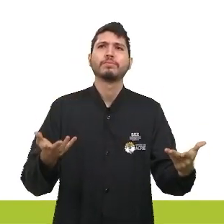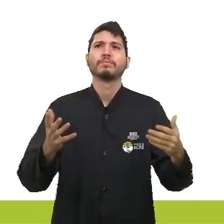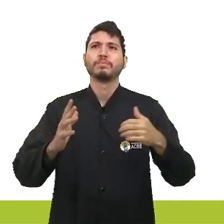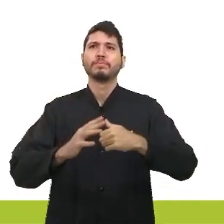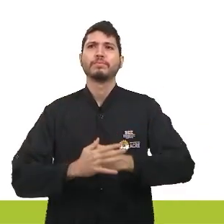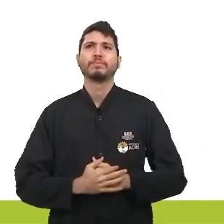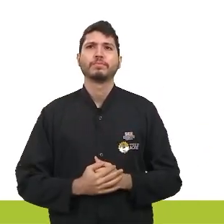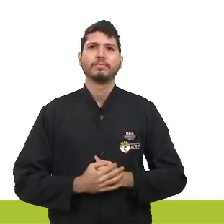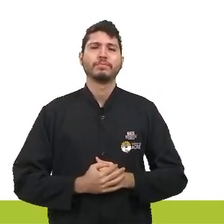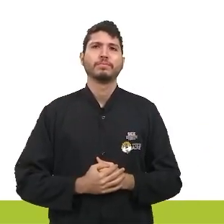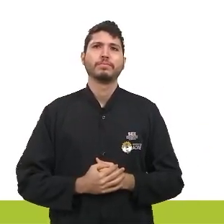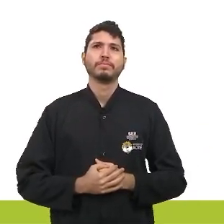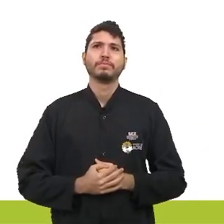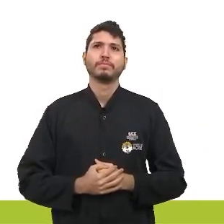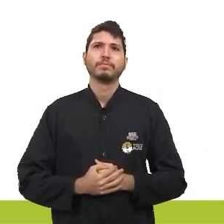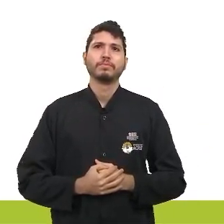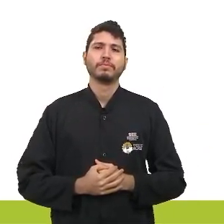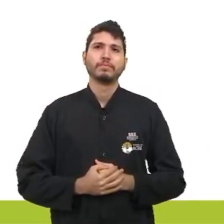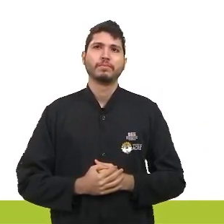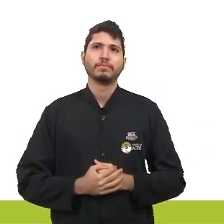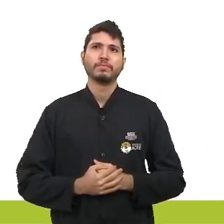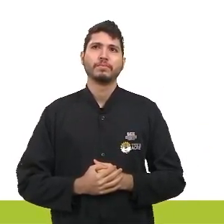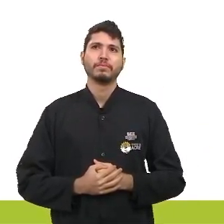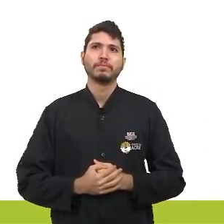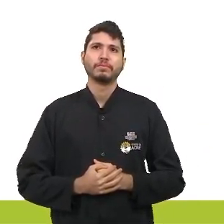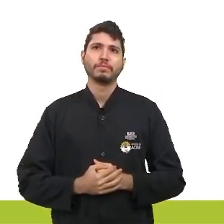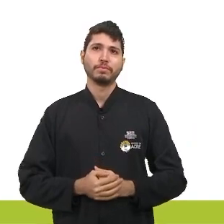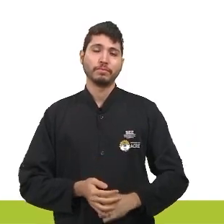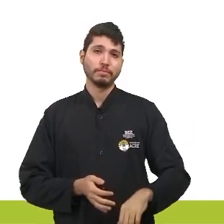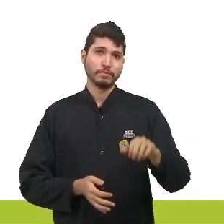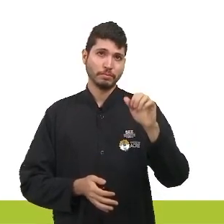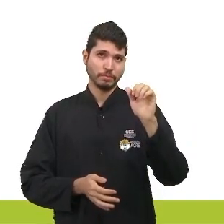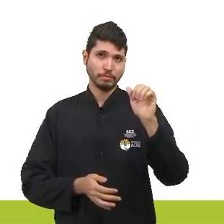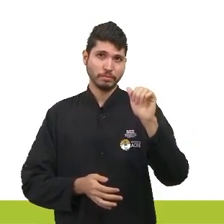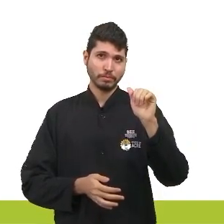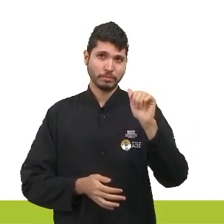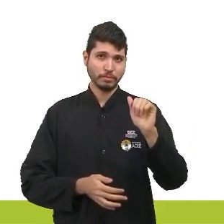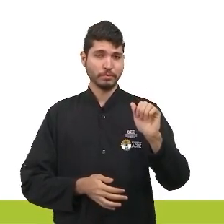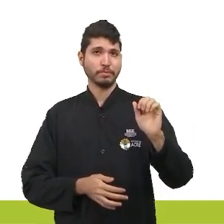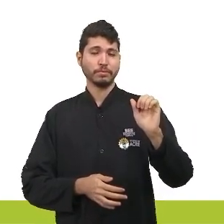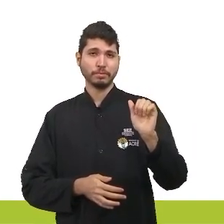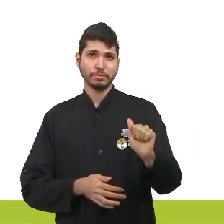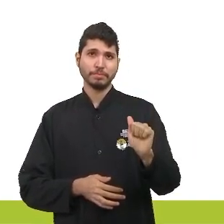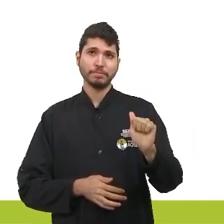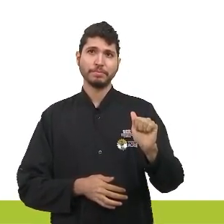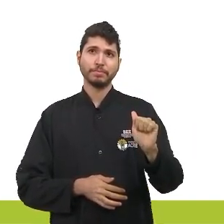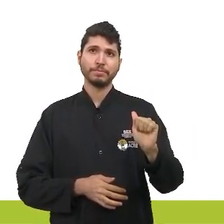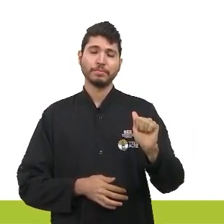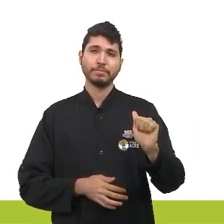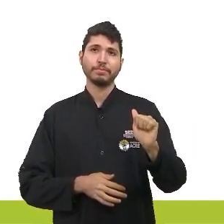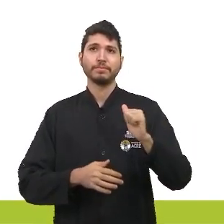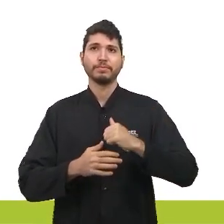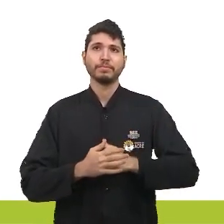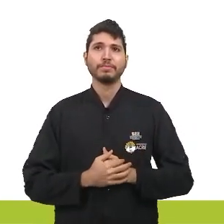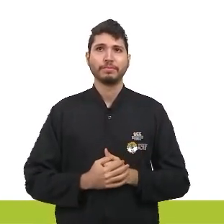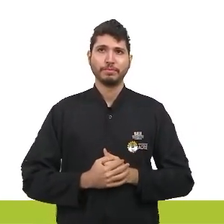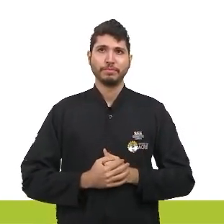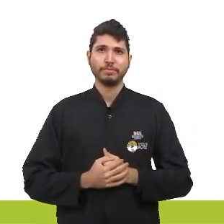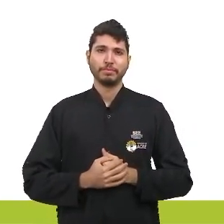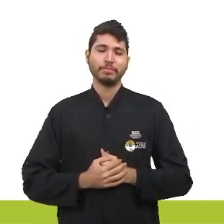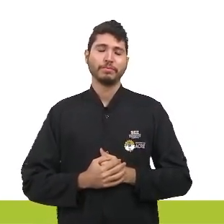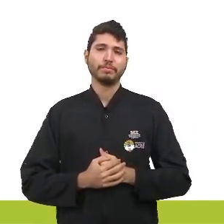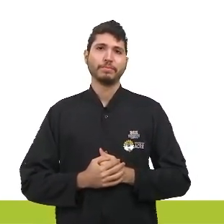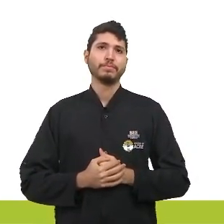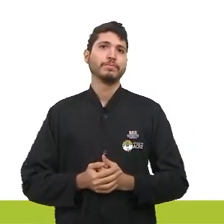Azuis, a primeira se houver reposição, desculpa. A segunda azuis, se não houver reposição. Depois,